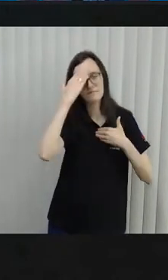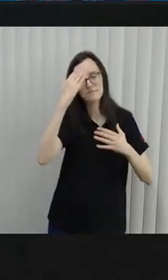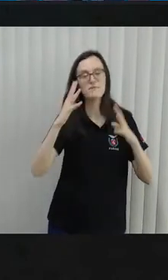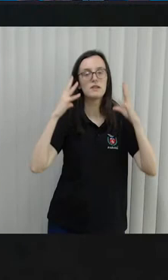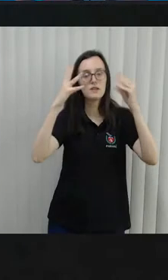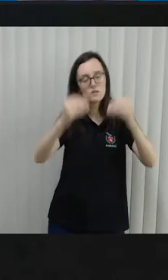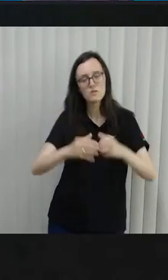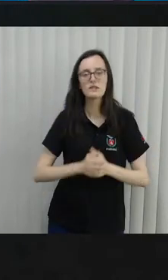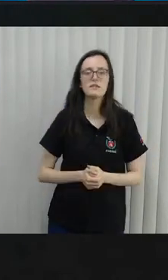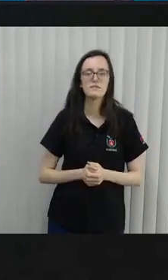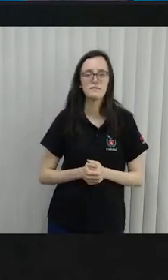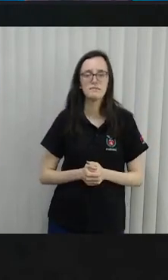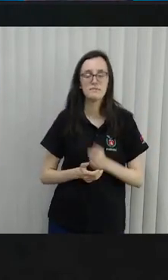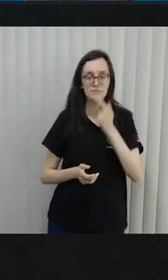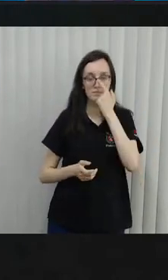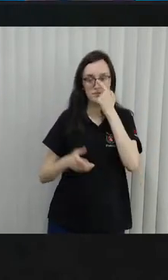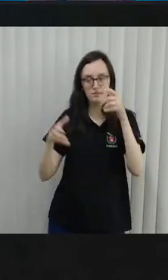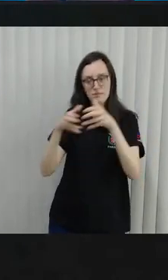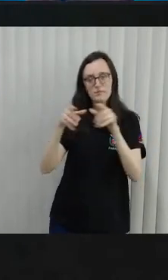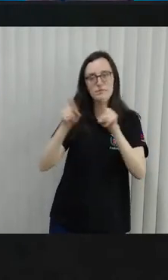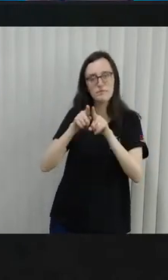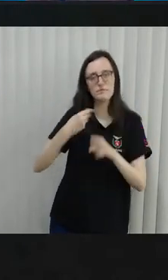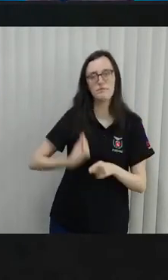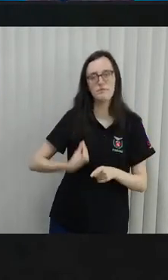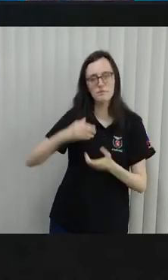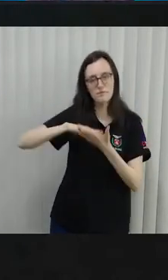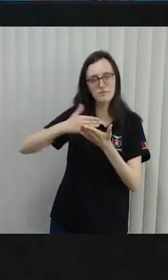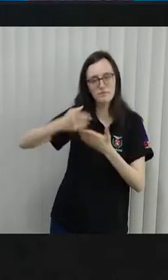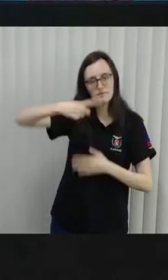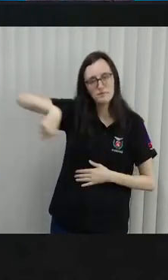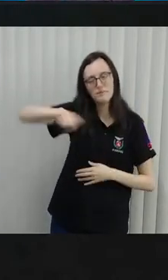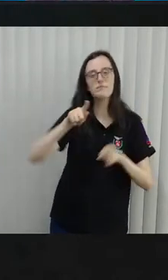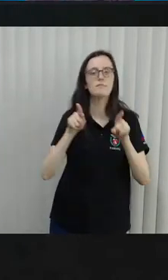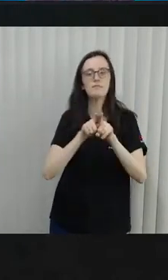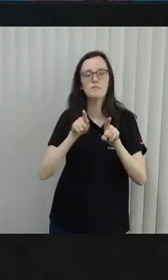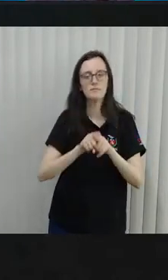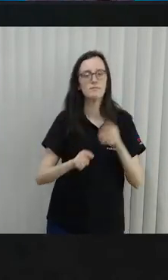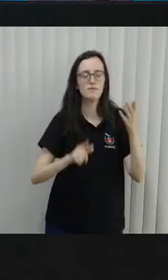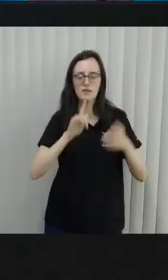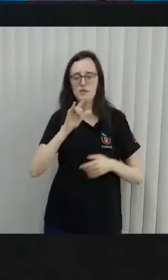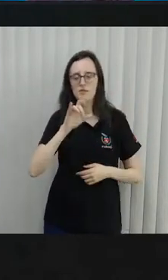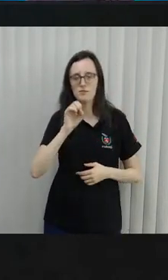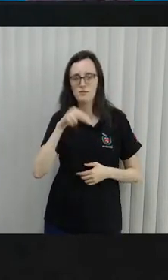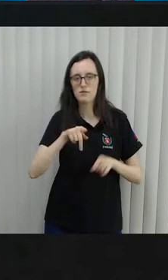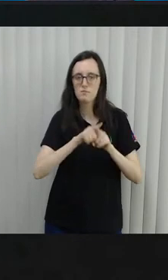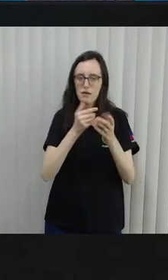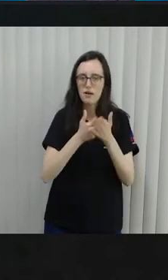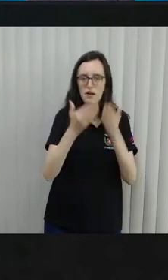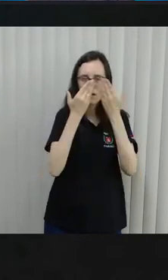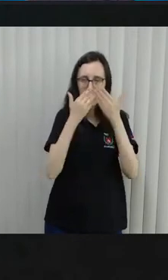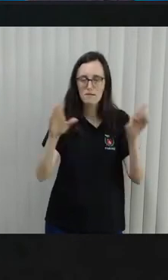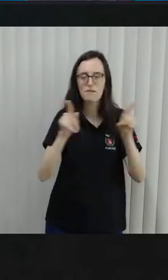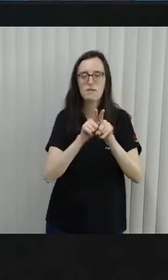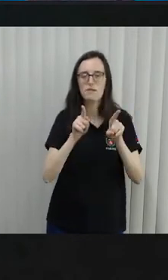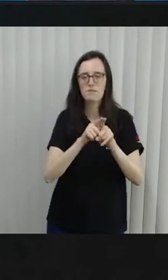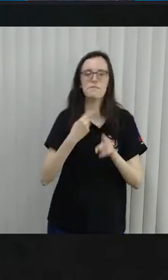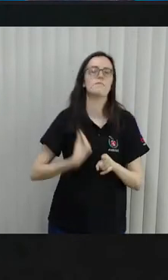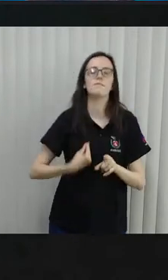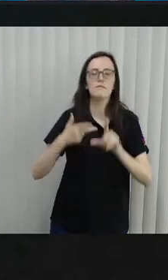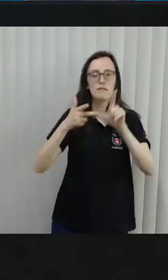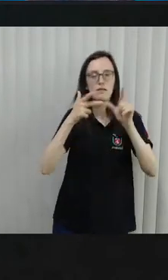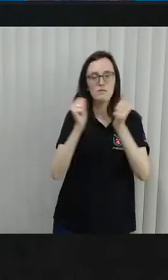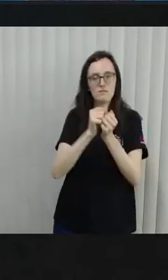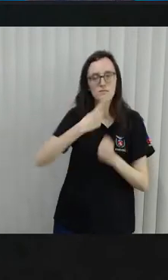mundo, a equipe aí de intérpretes, né? O Gilson também, que tá no começo, né? Ele tava no comecinho da live com a